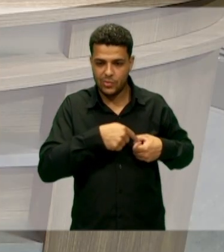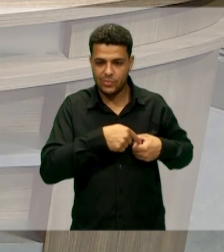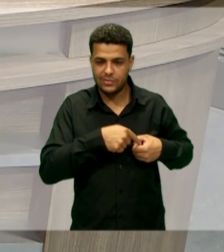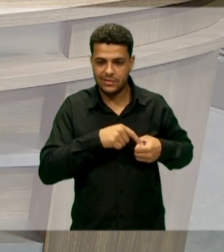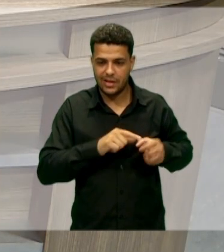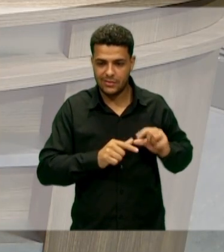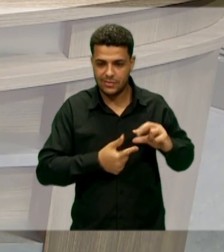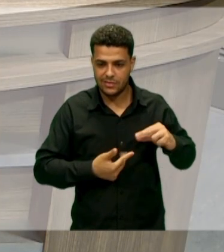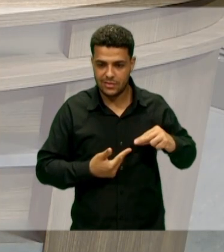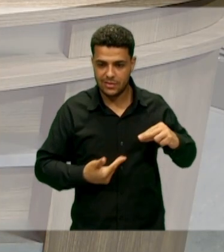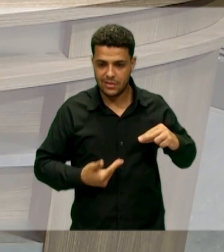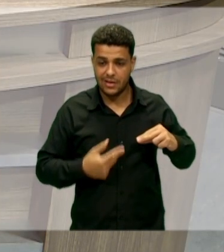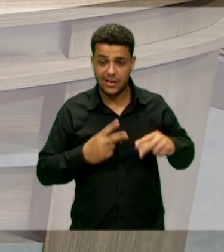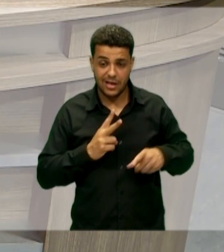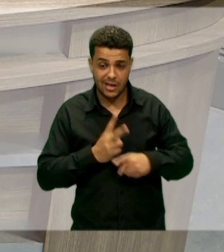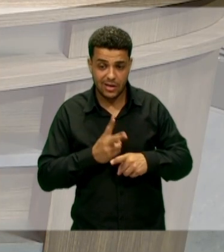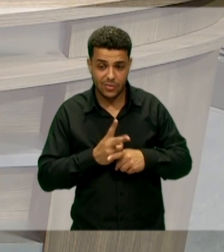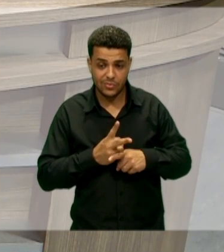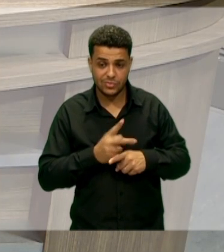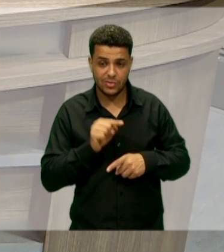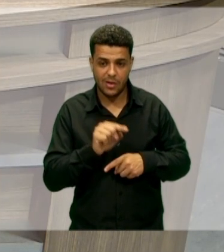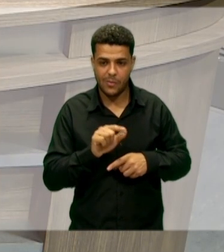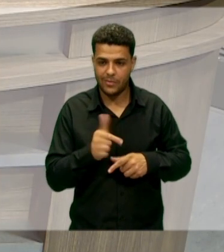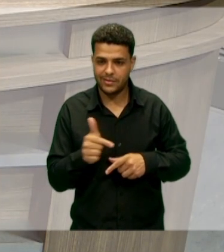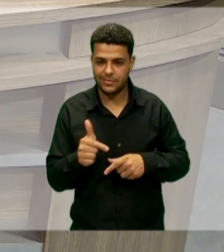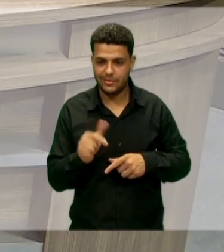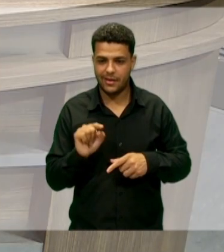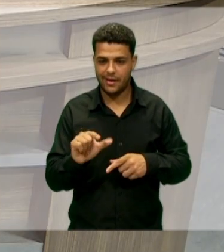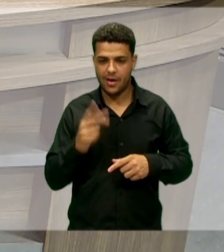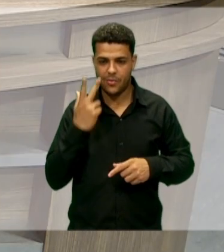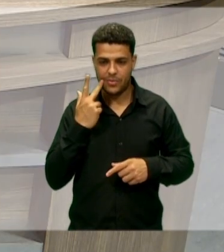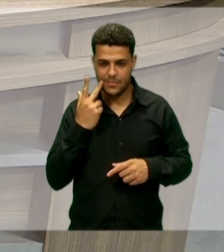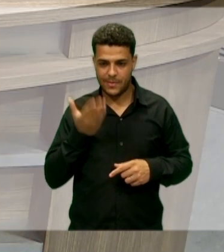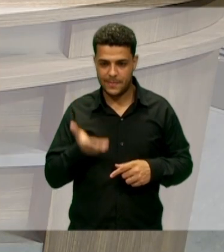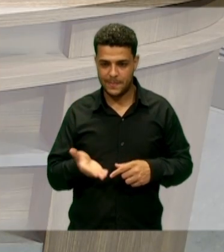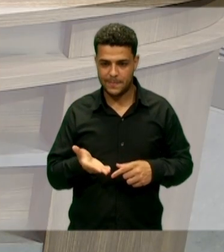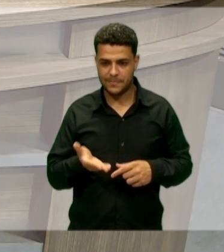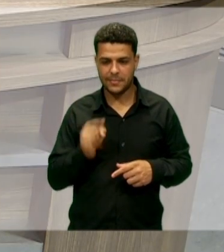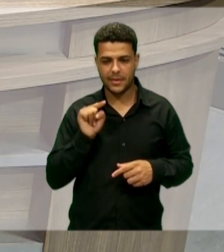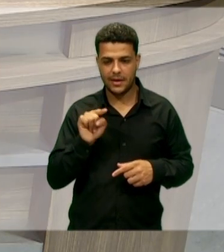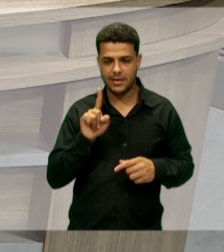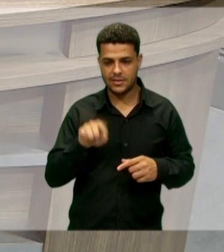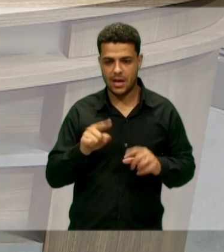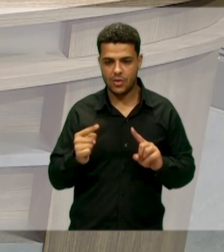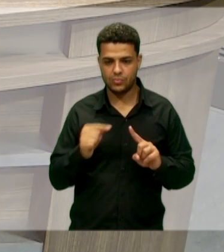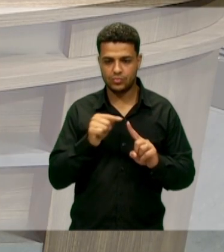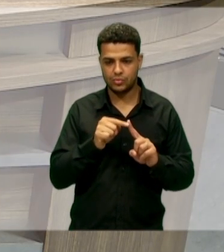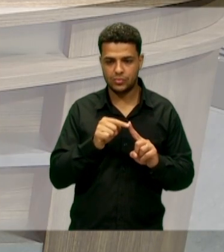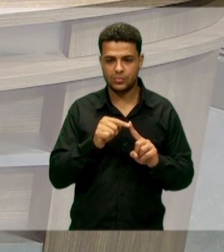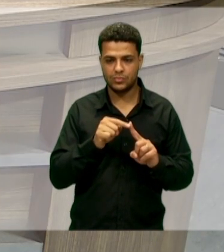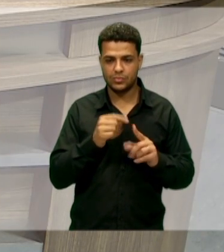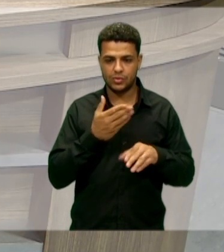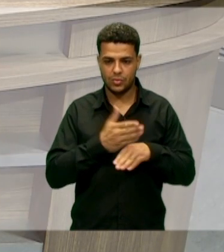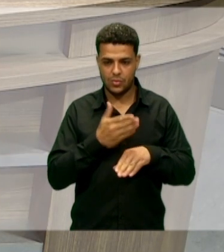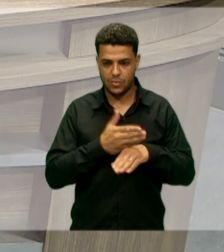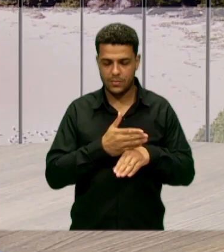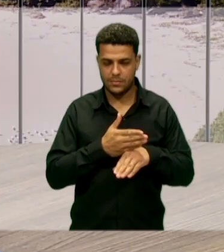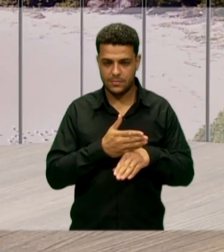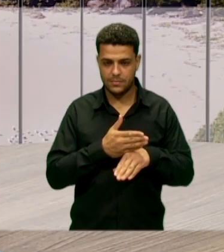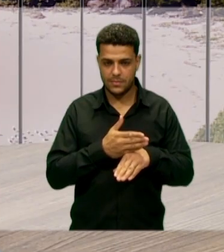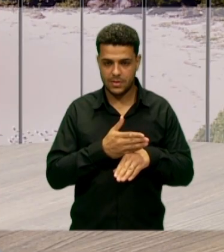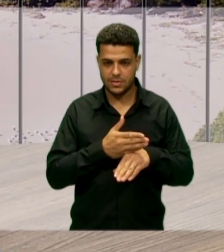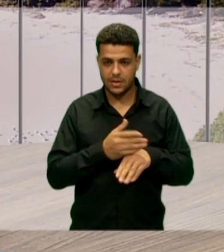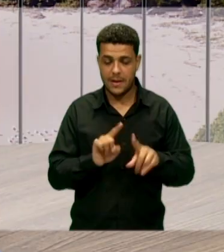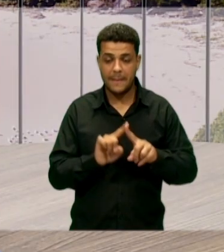mutação e ele preserva a célula que não tem, que é a célula normal. Esse é um tipo de tratamento. Agora, existem